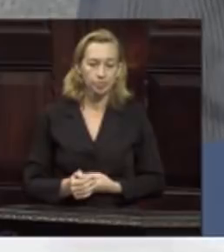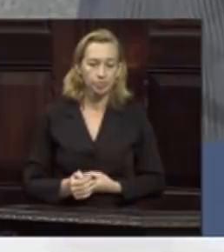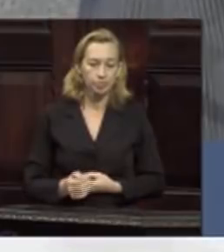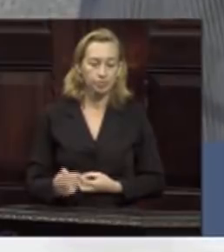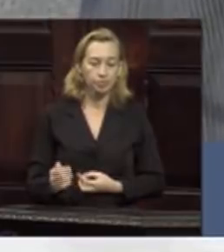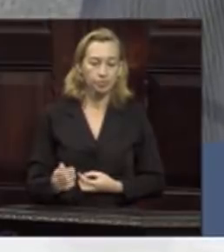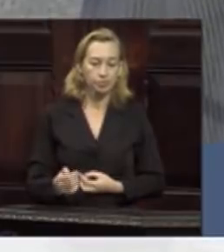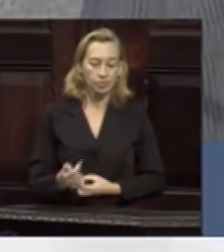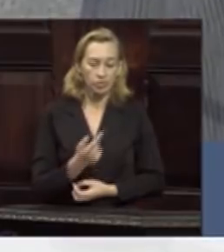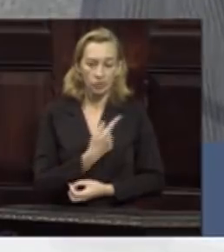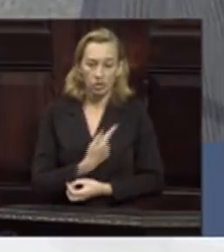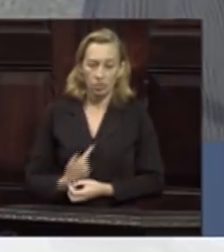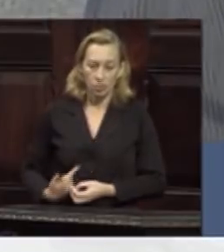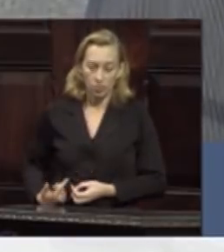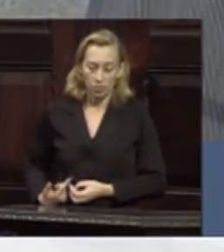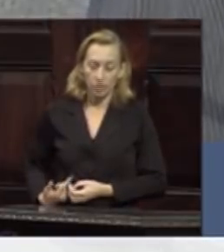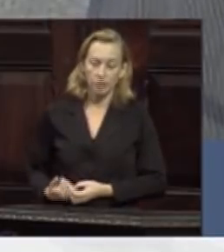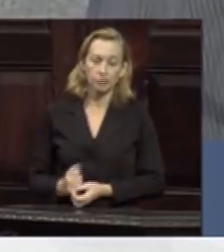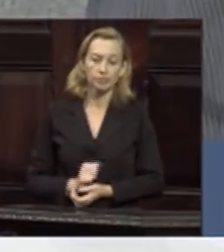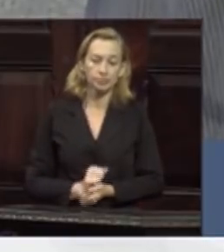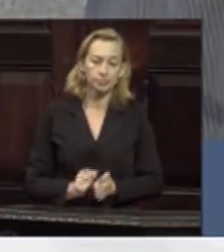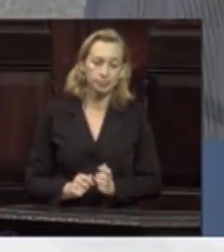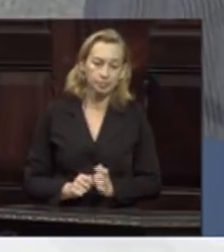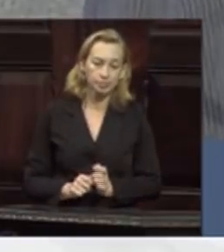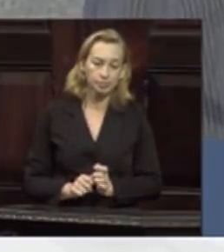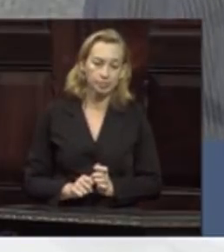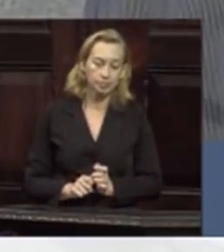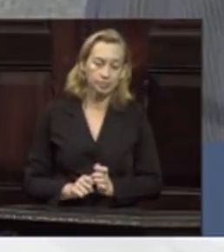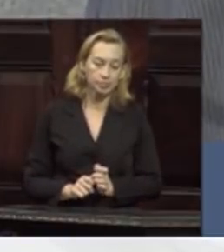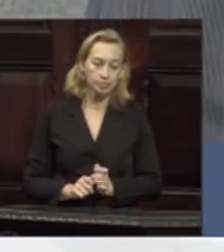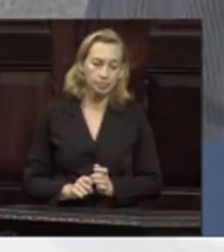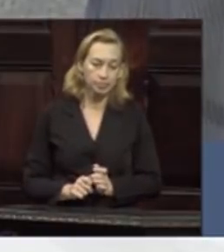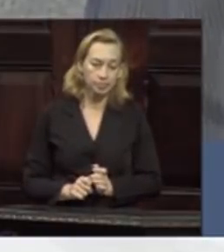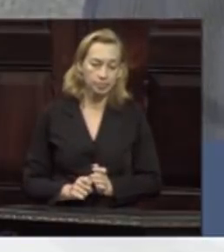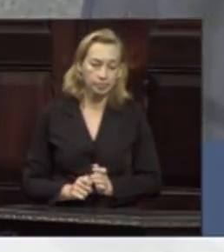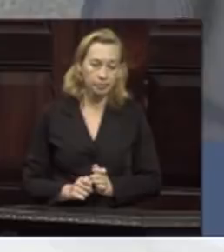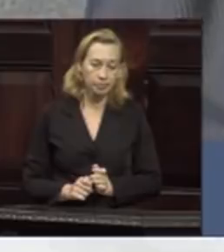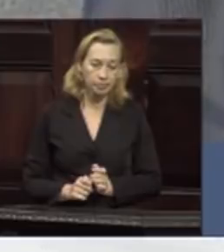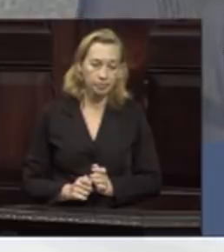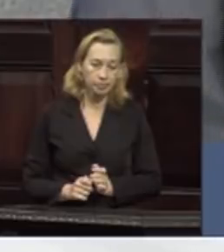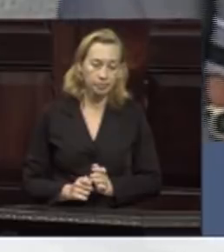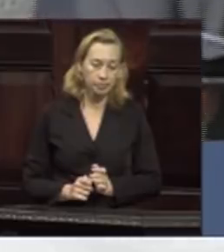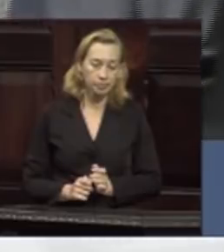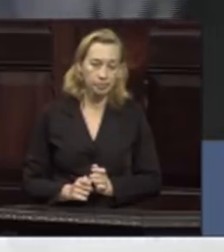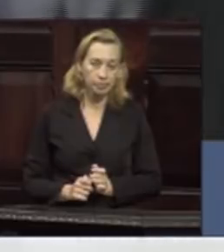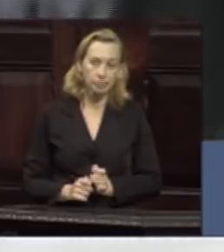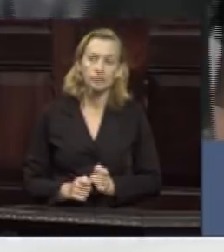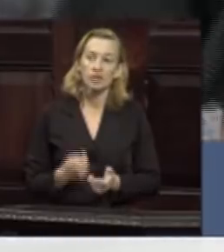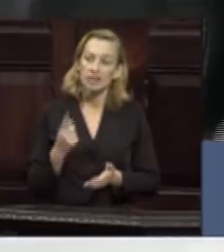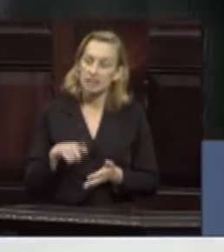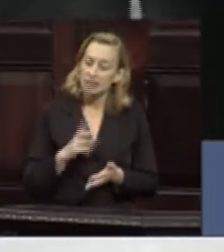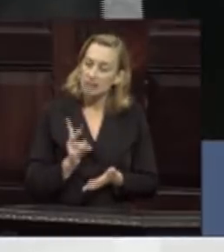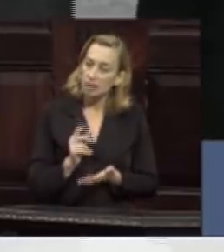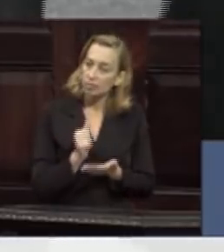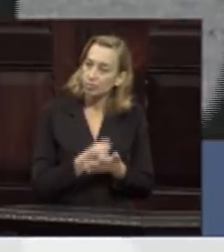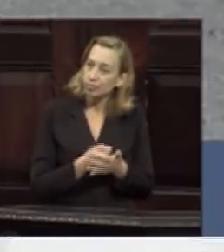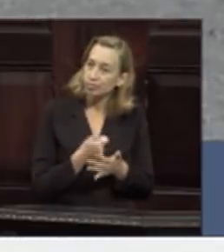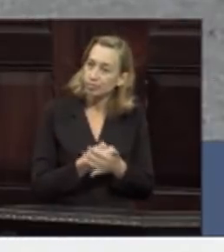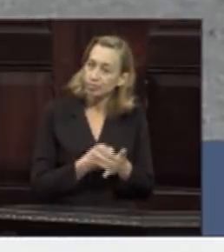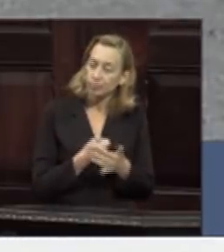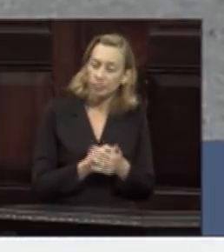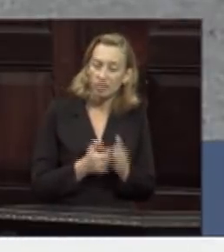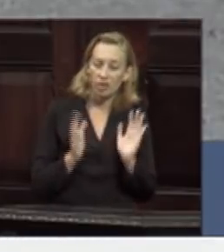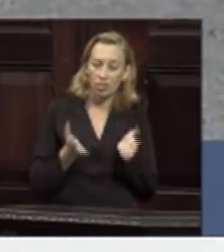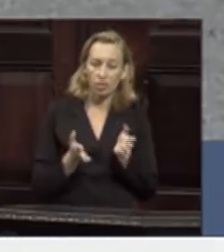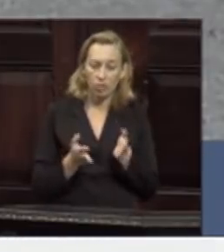vem resistindo há muitos anos a enviar esse plano, agora admite mandar uma mensagem. Por isso que eu acho fundamental que